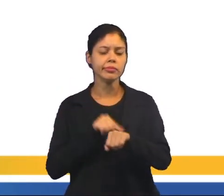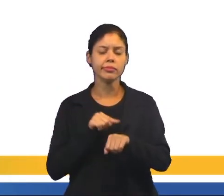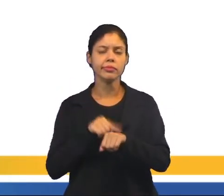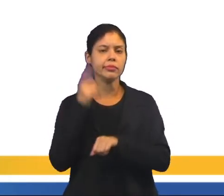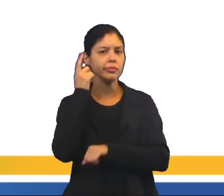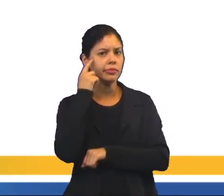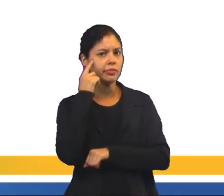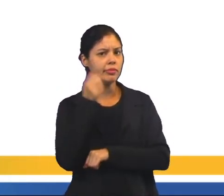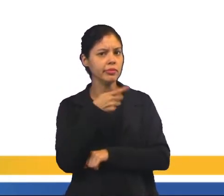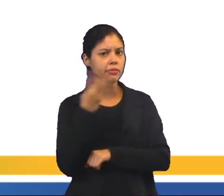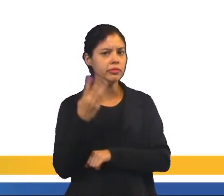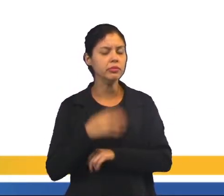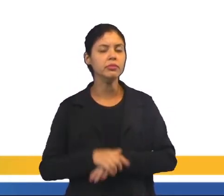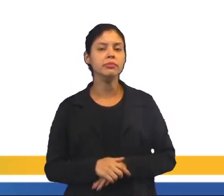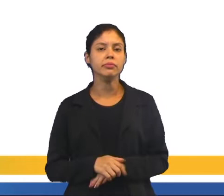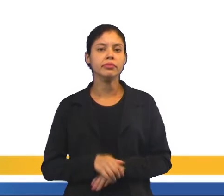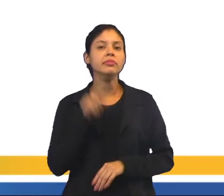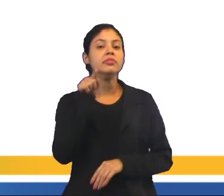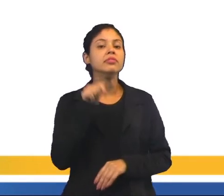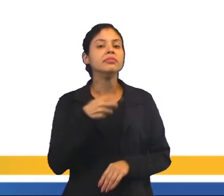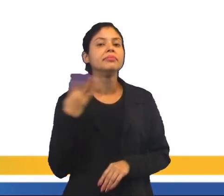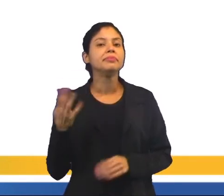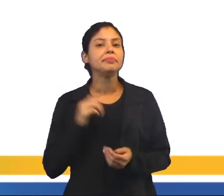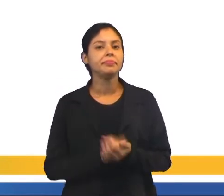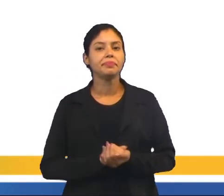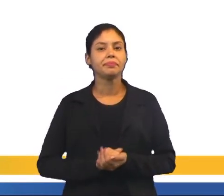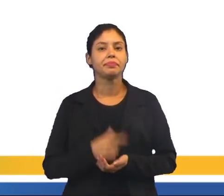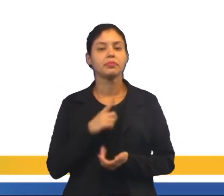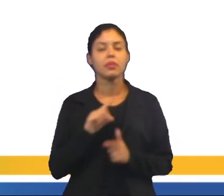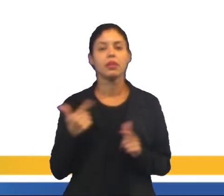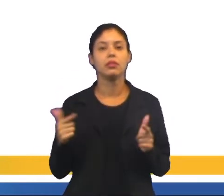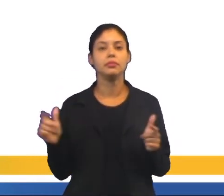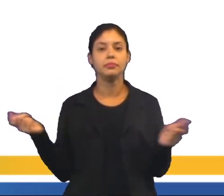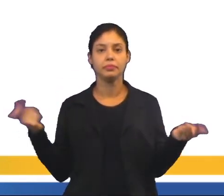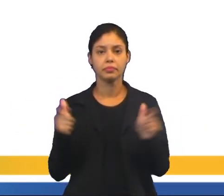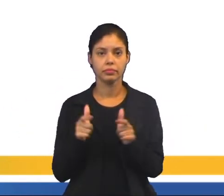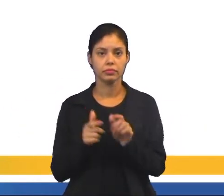para você contar. Conta aí, quantas vezes menor?